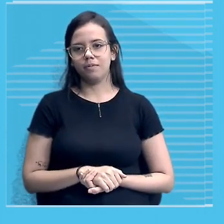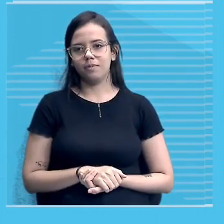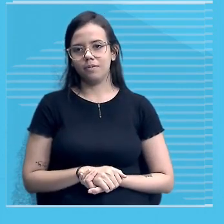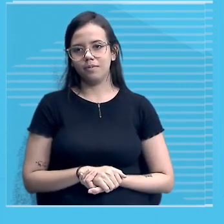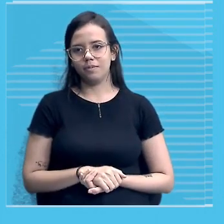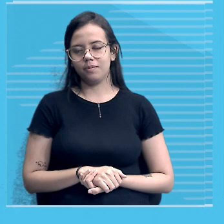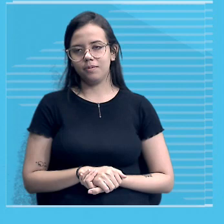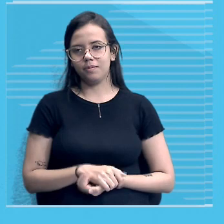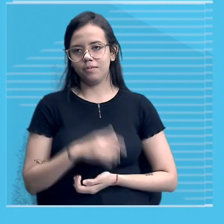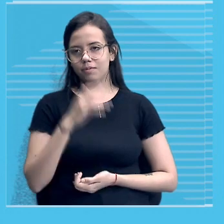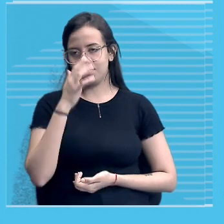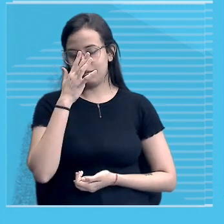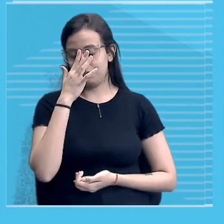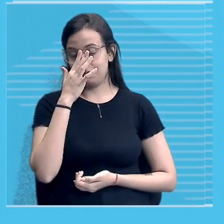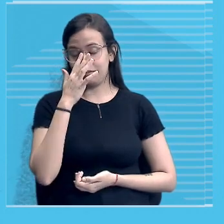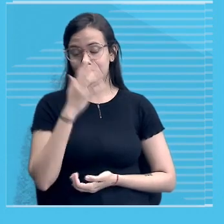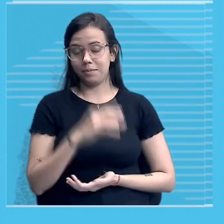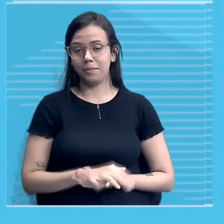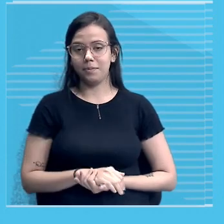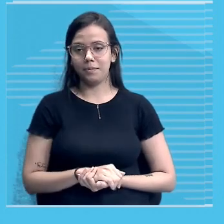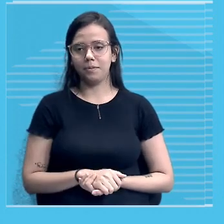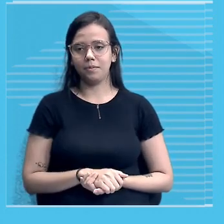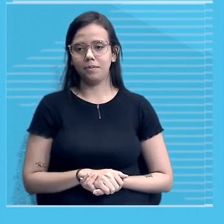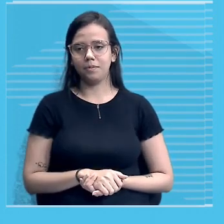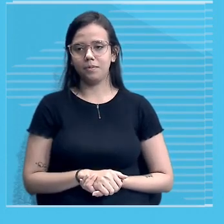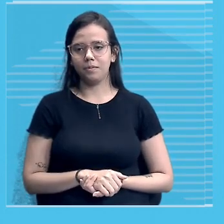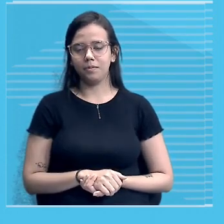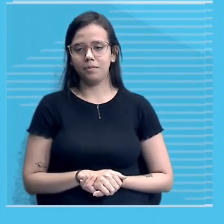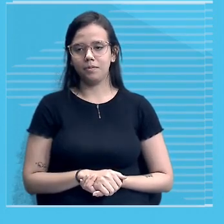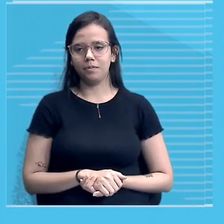André entendeu né William é